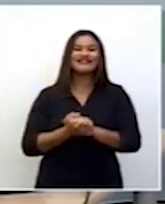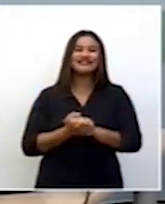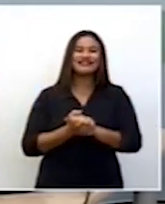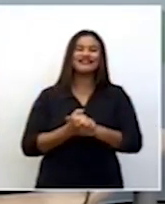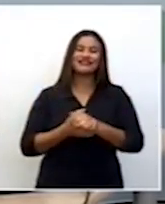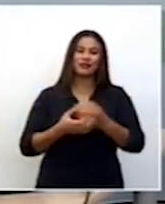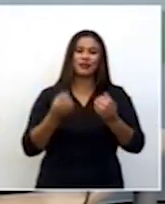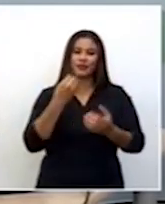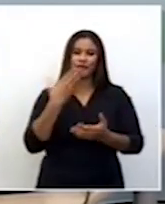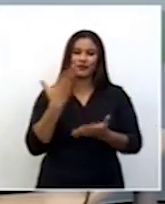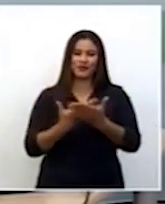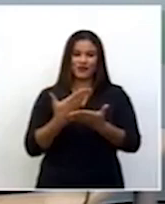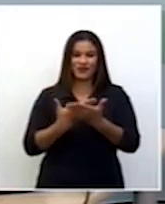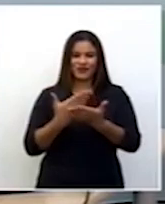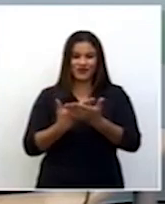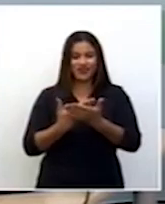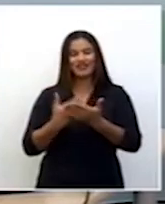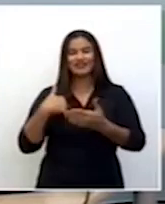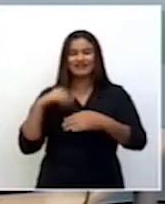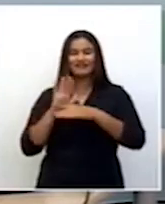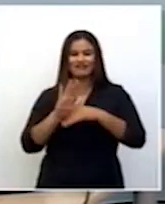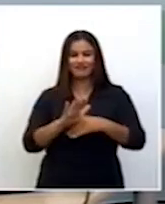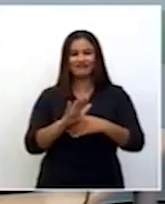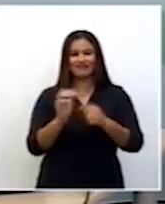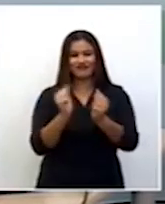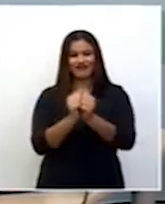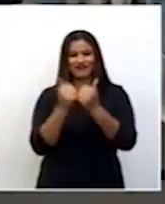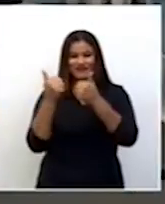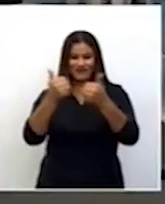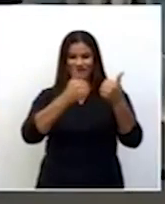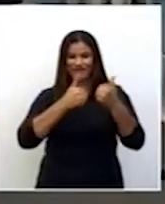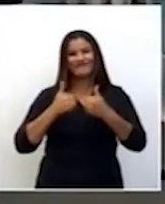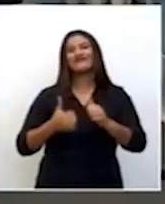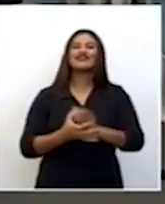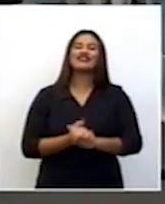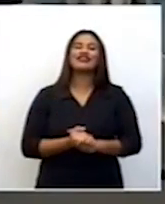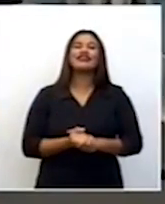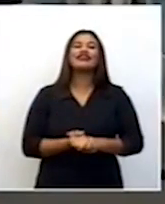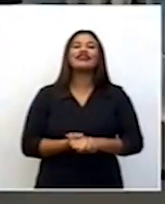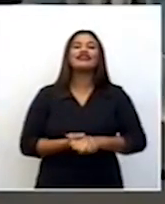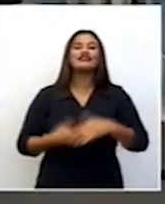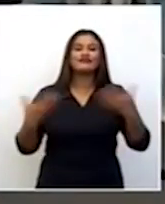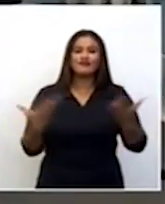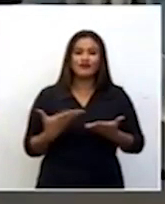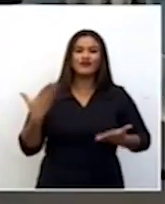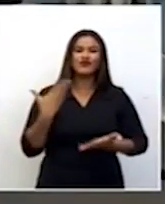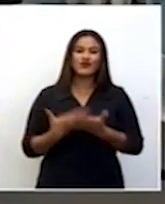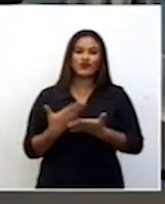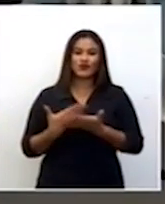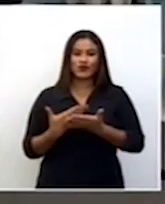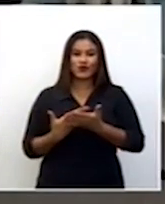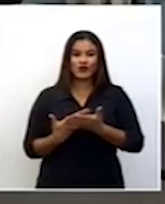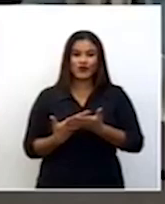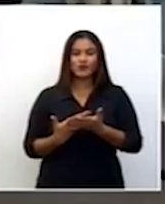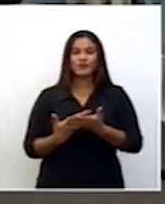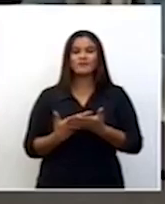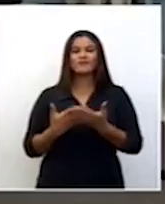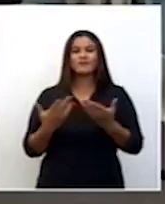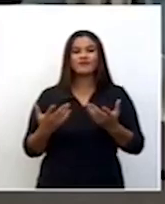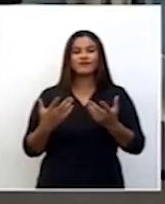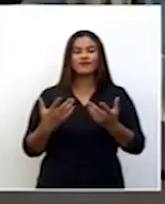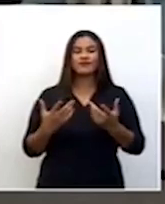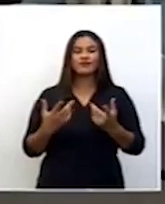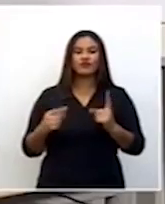lá, tenha uma boa aula e espero que eu possa ajudar vocês também. Então, na aula de hoje, nós vamos falar sobre a soma